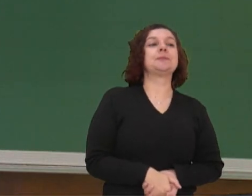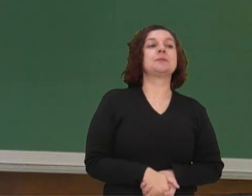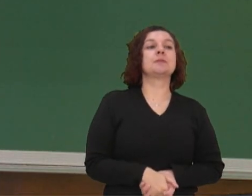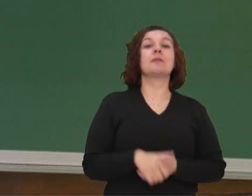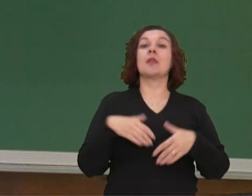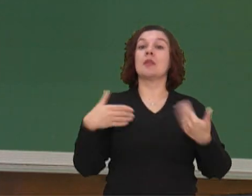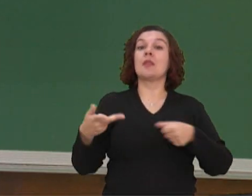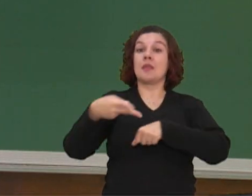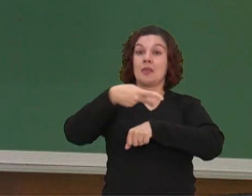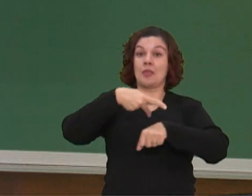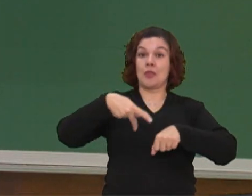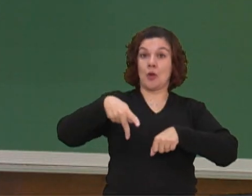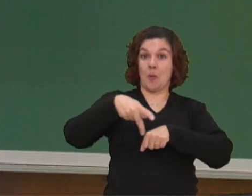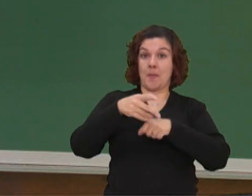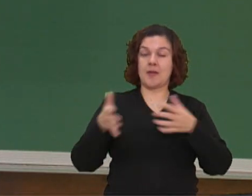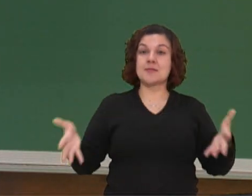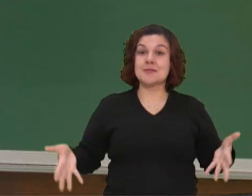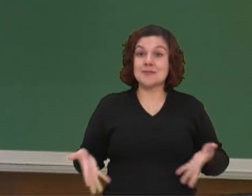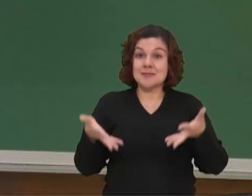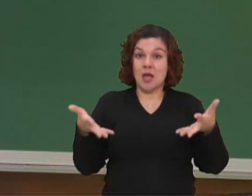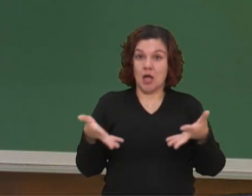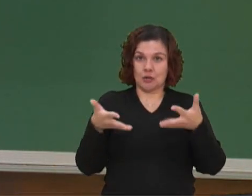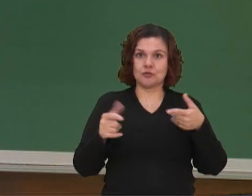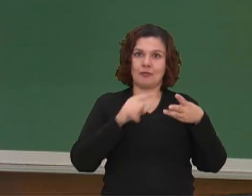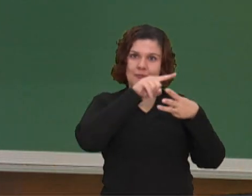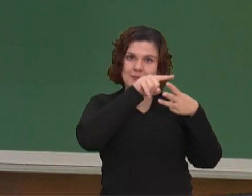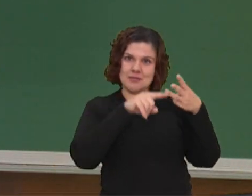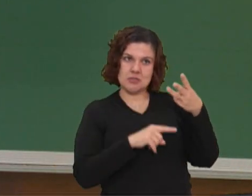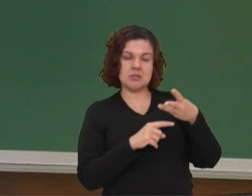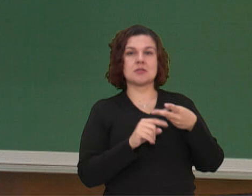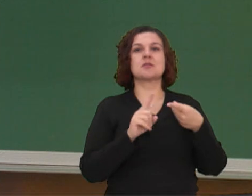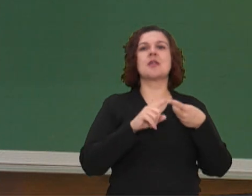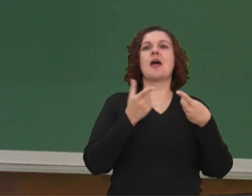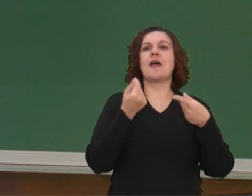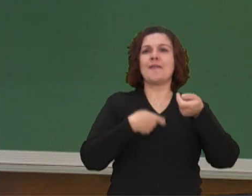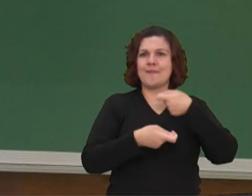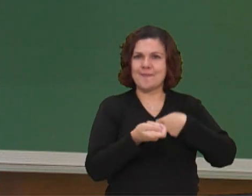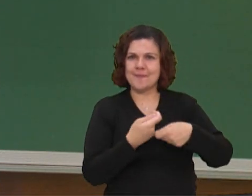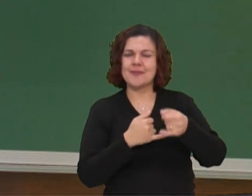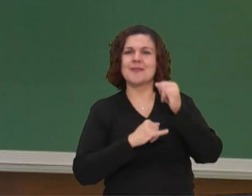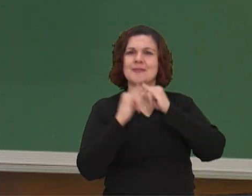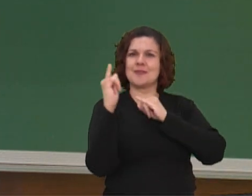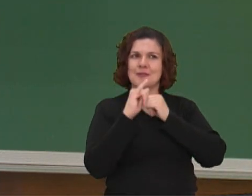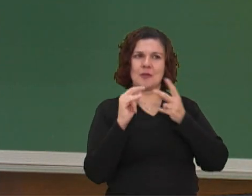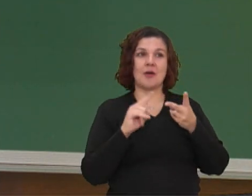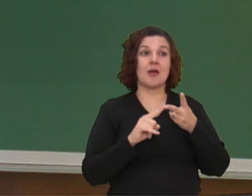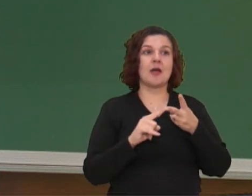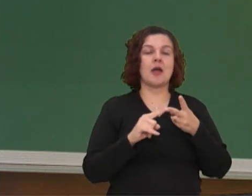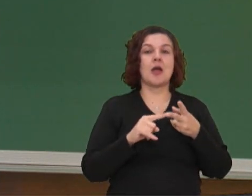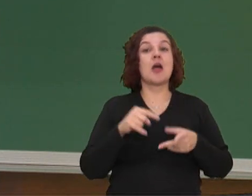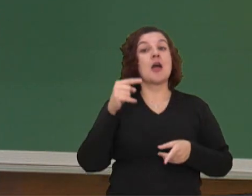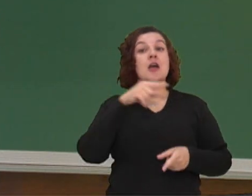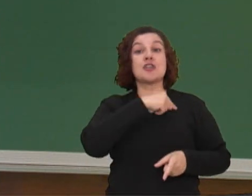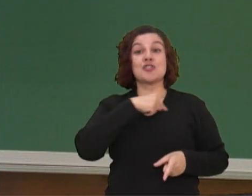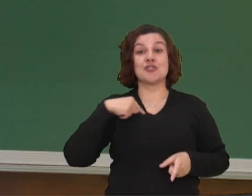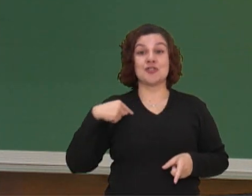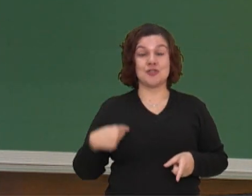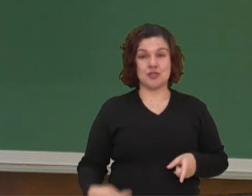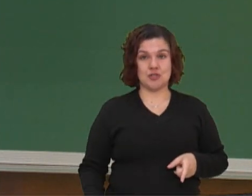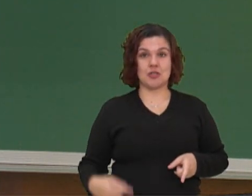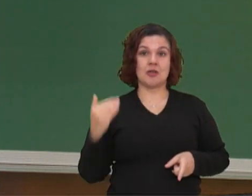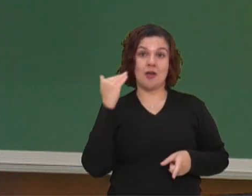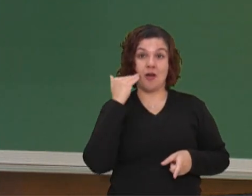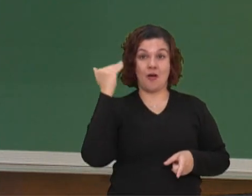Países que ofereciam essas condições que nós vimos ali, de incentivos fiscais e tudo mais. China, Coreia do Sul,